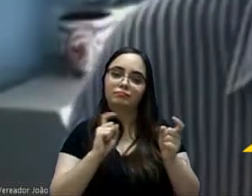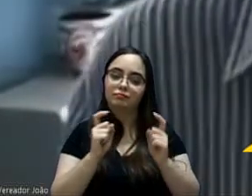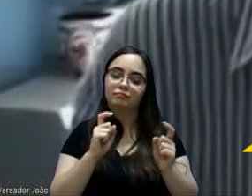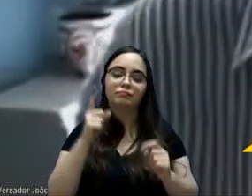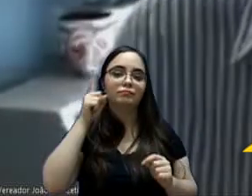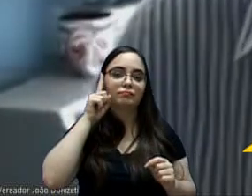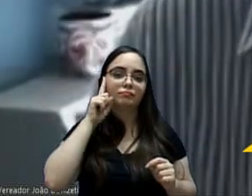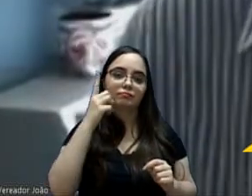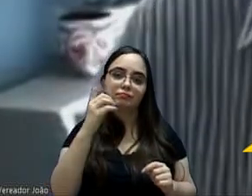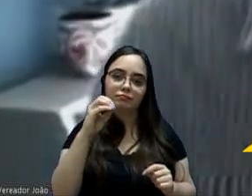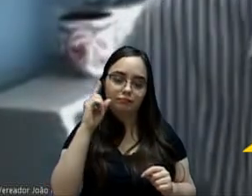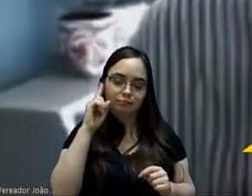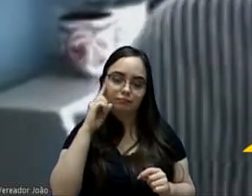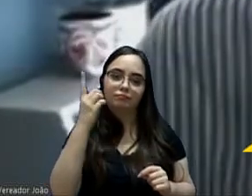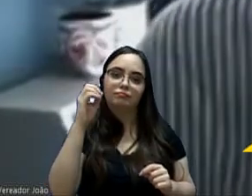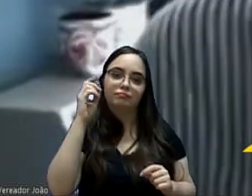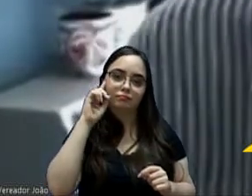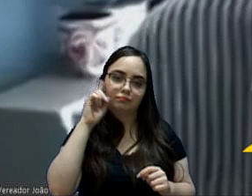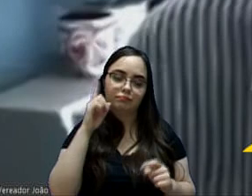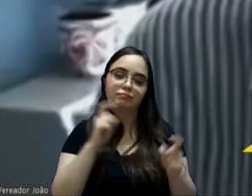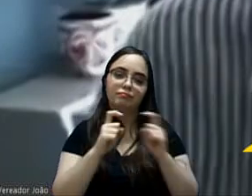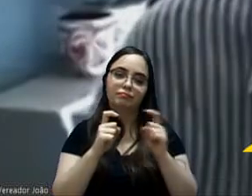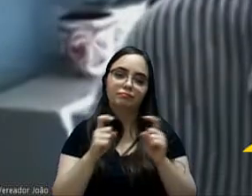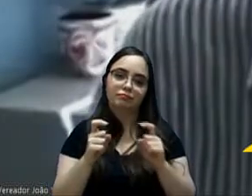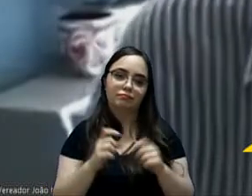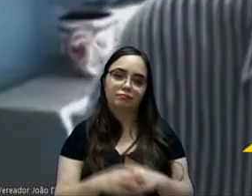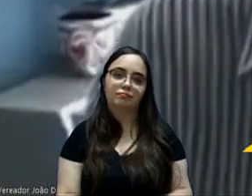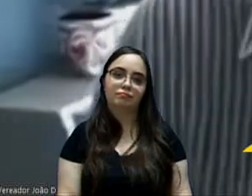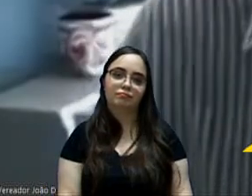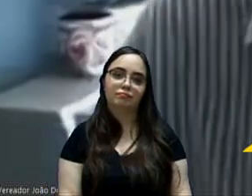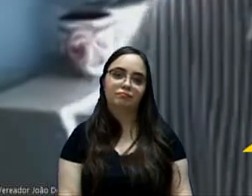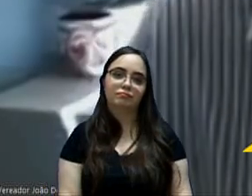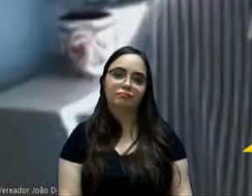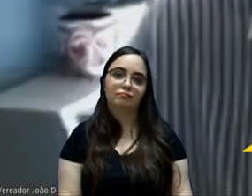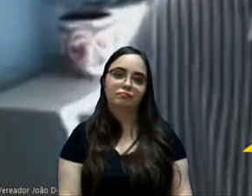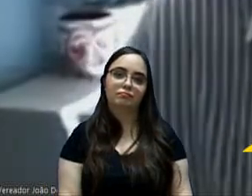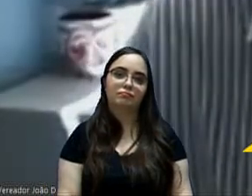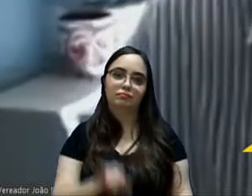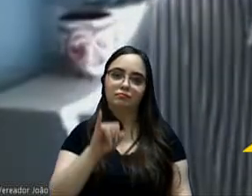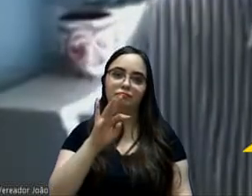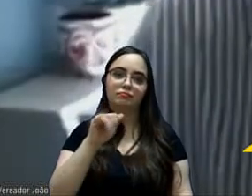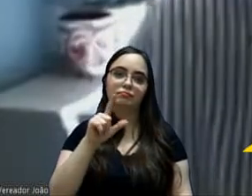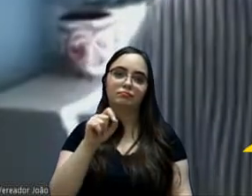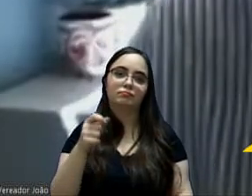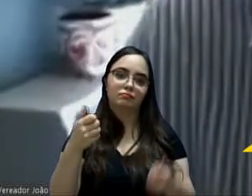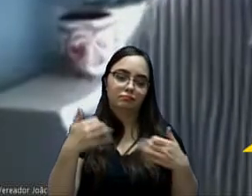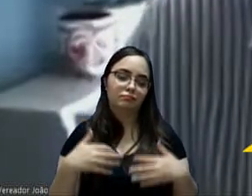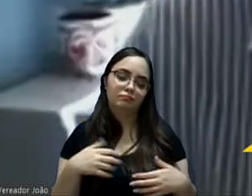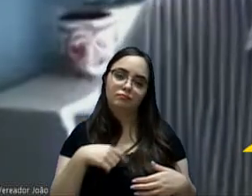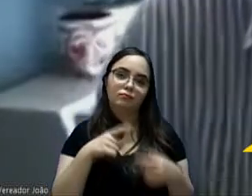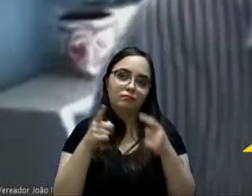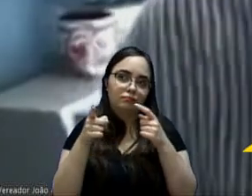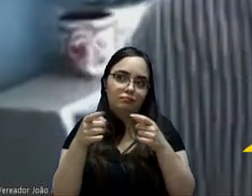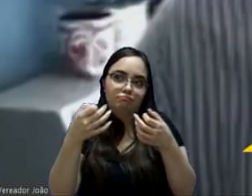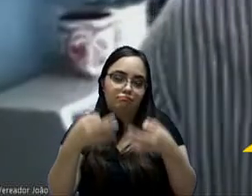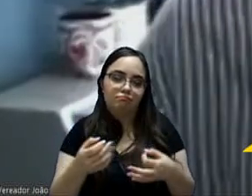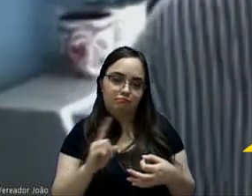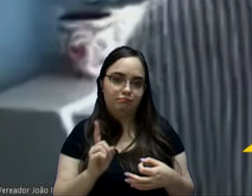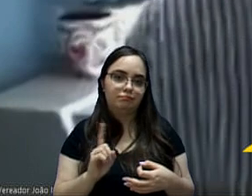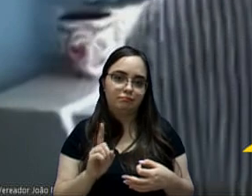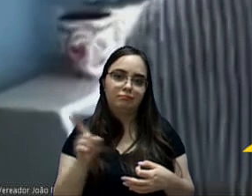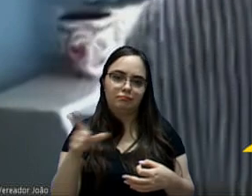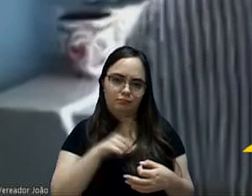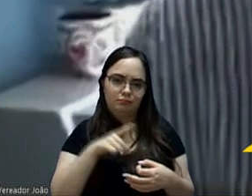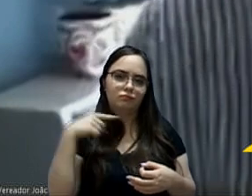dias. Então, não é bem assim, não é bem assim como foi colocado pelo vereador Ito. Só queria destacar o seguinte, ele tem